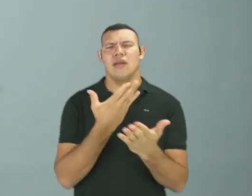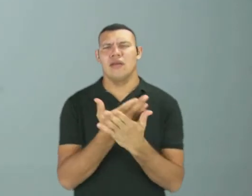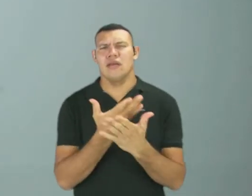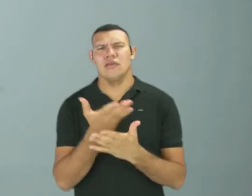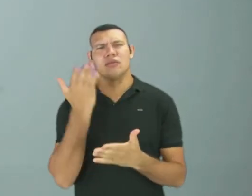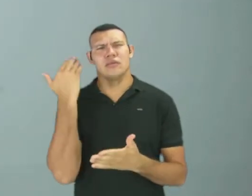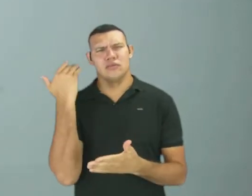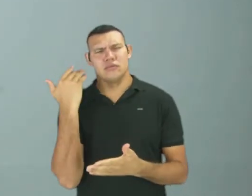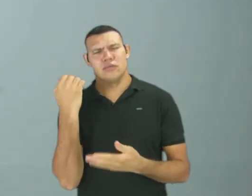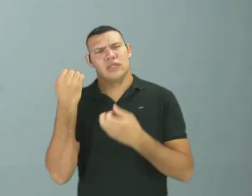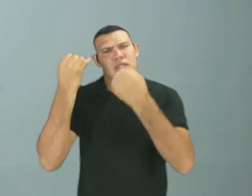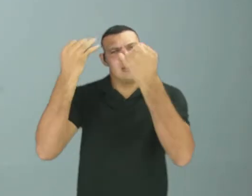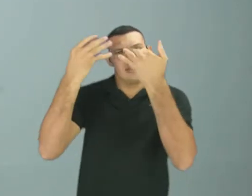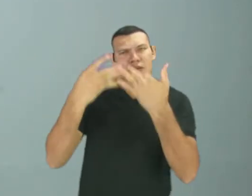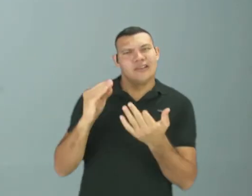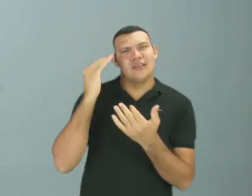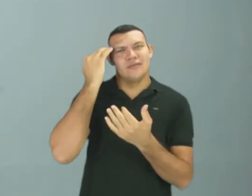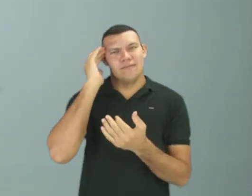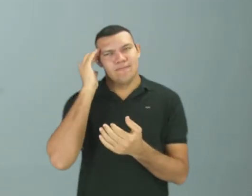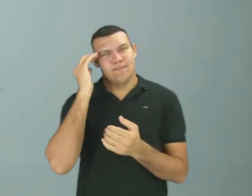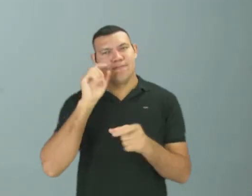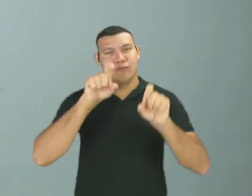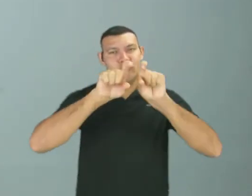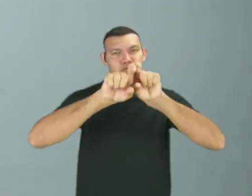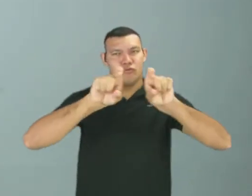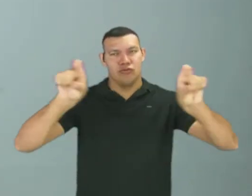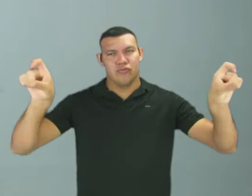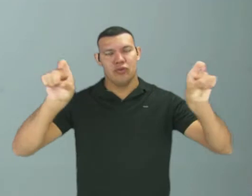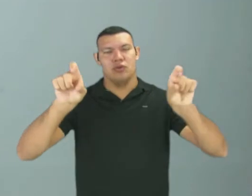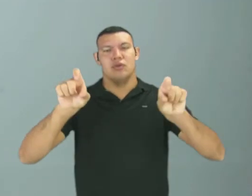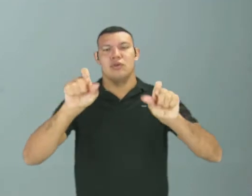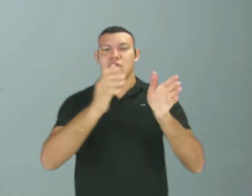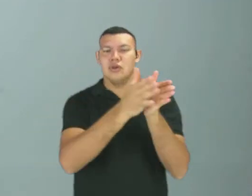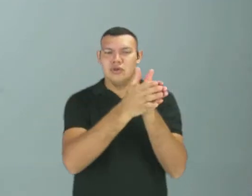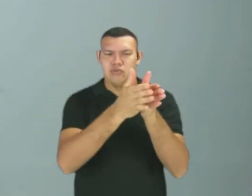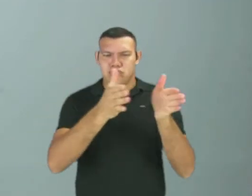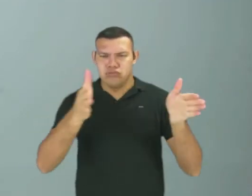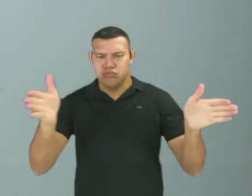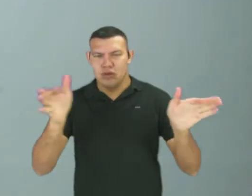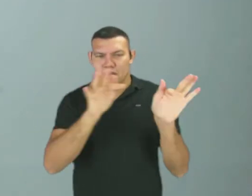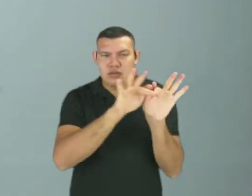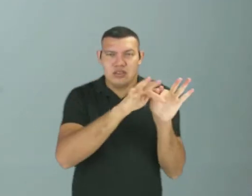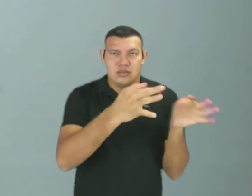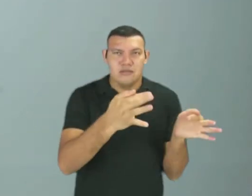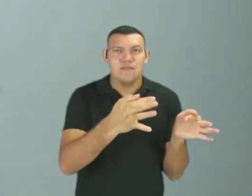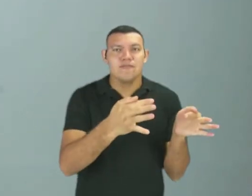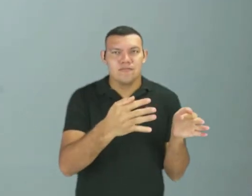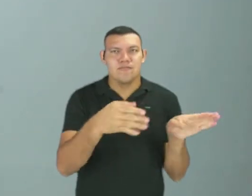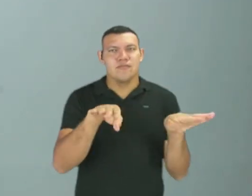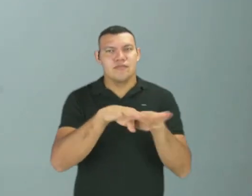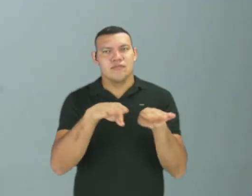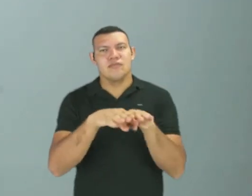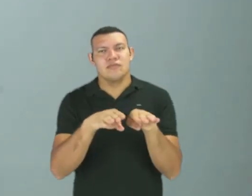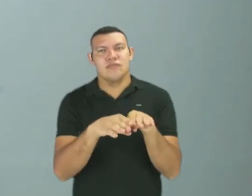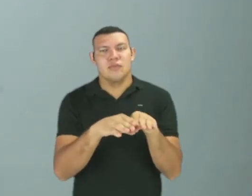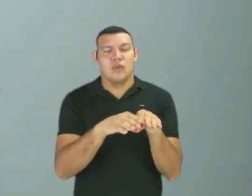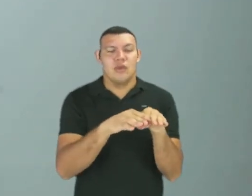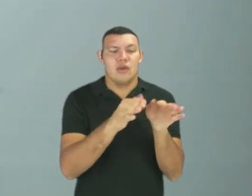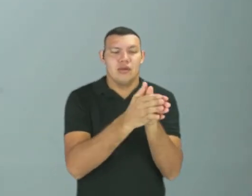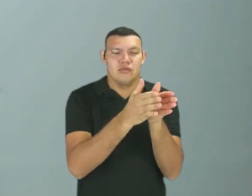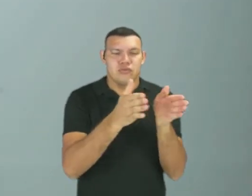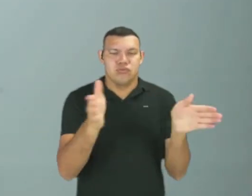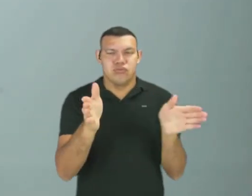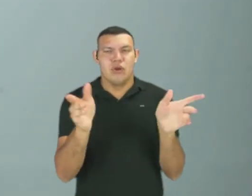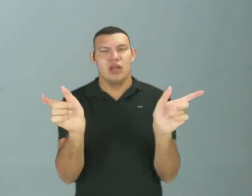sobre a importância da gente compreendeu que era uma oração o que era um período simples e o que era o período composto e como a gente poder